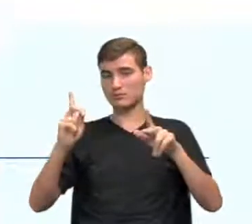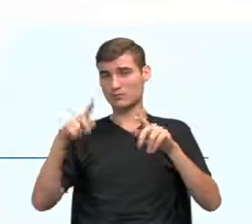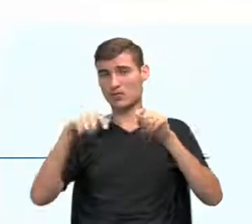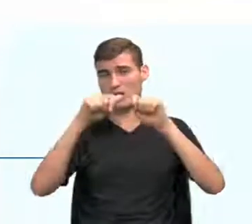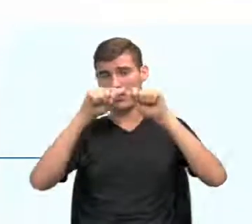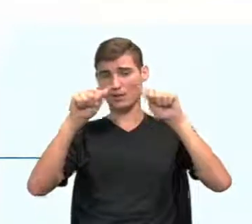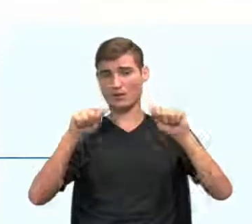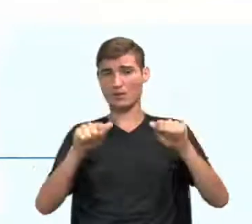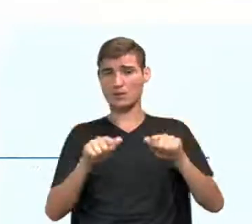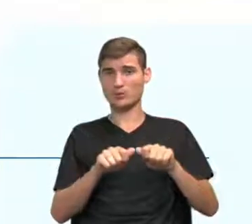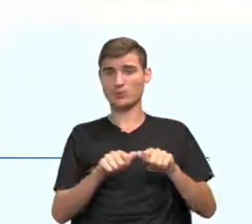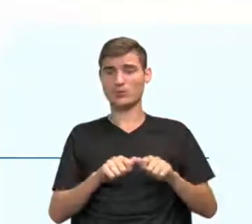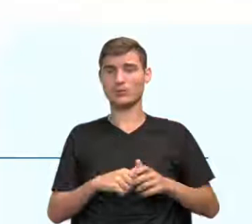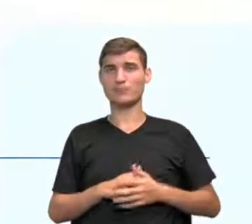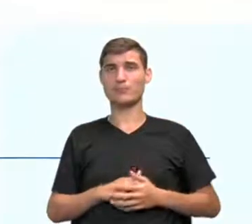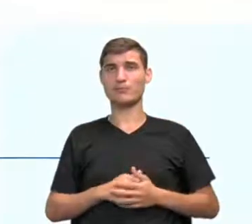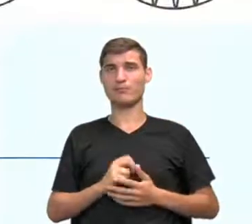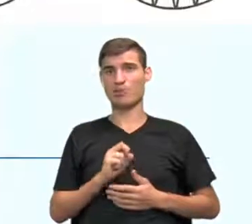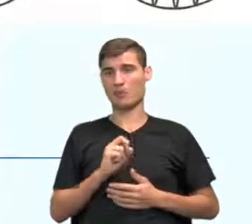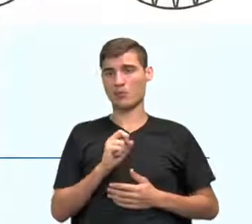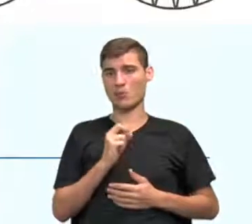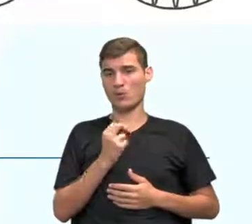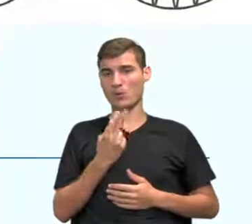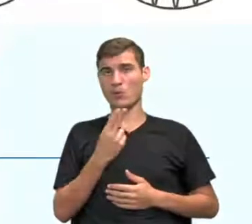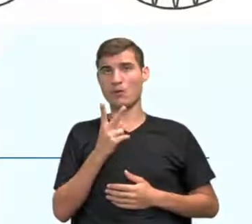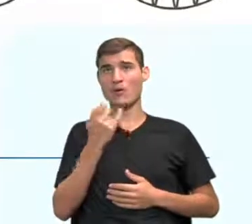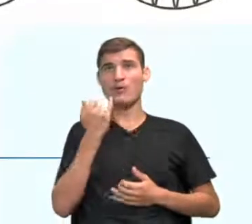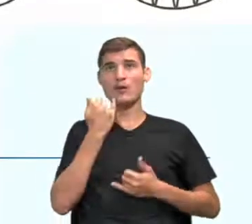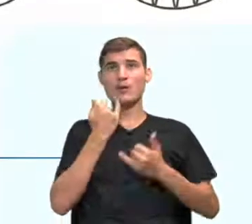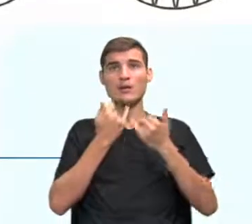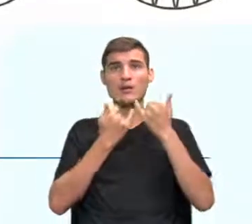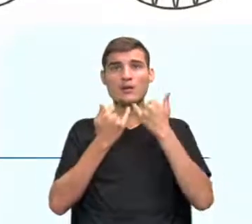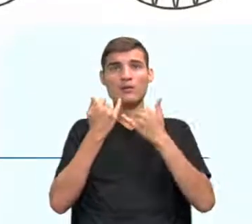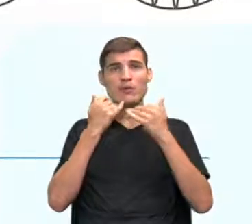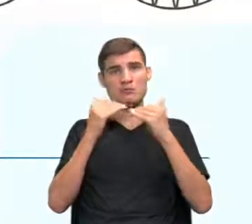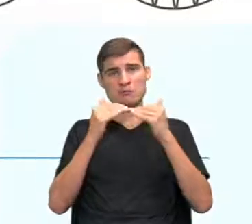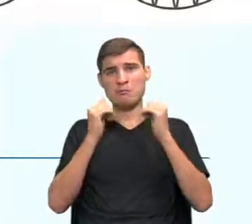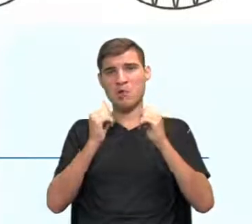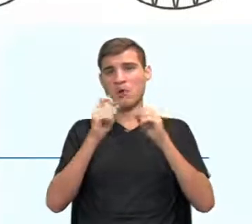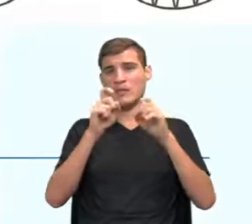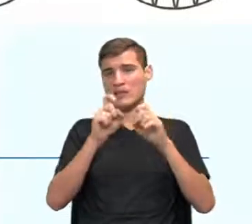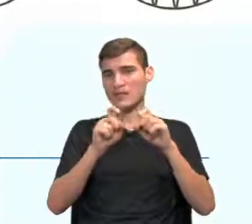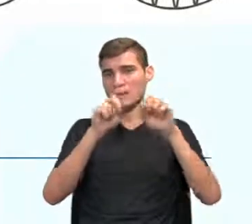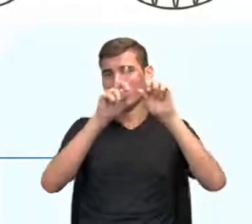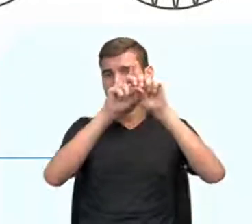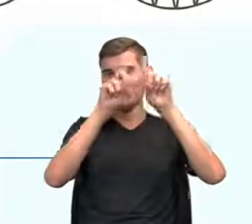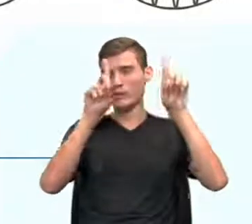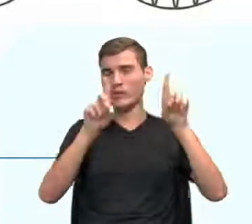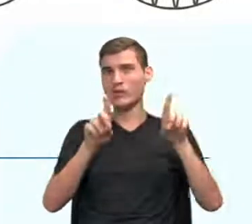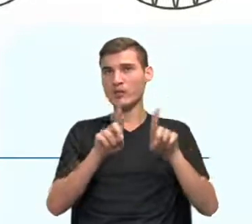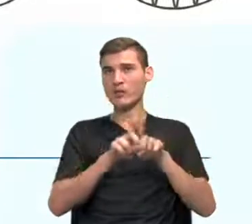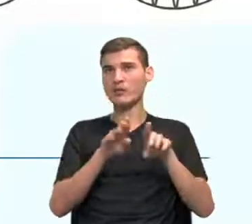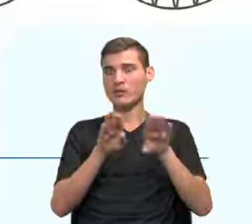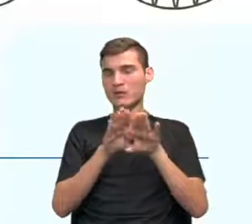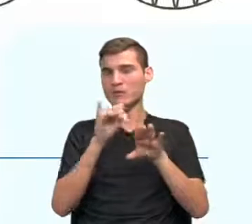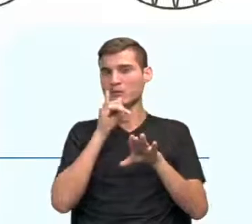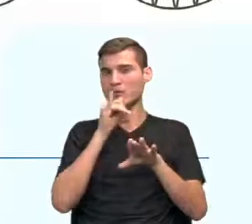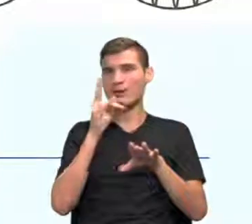analógico. Ou o sinal pode ser, a informação pode ser digital também. Então, quando a gente tem informação